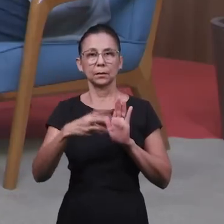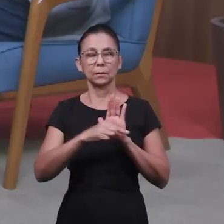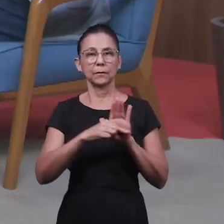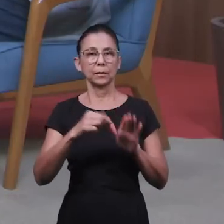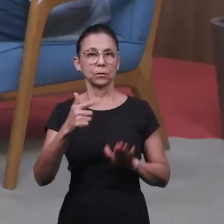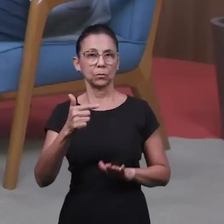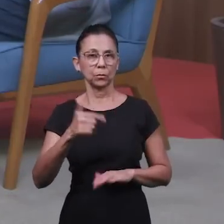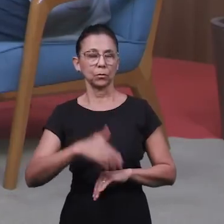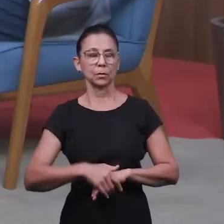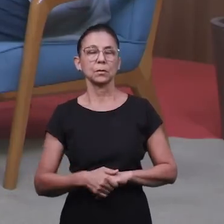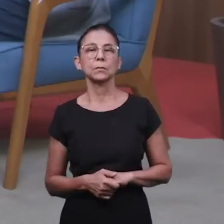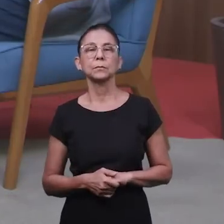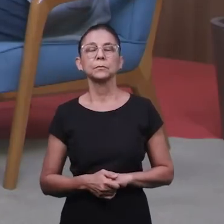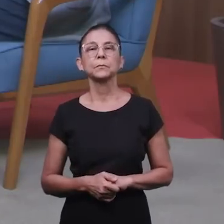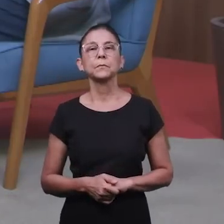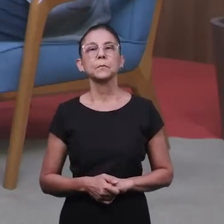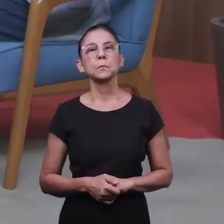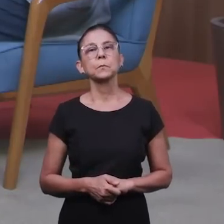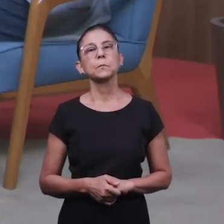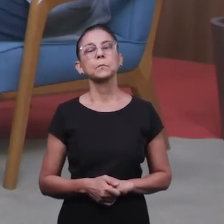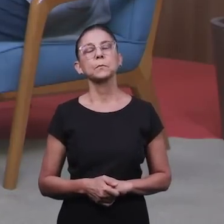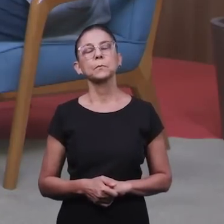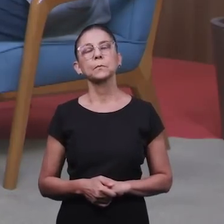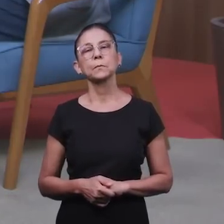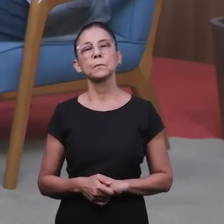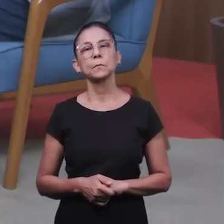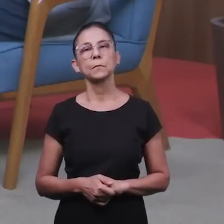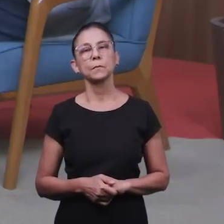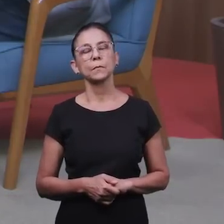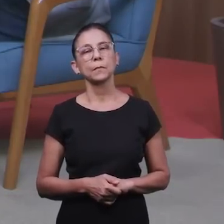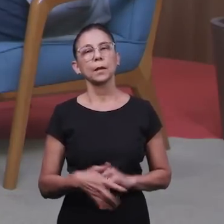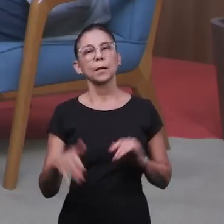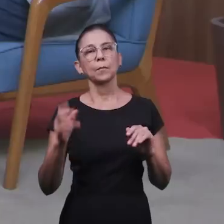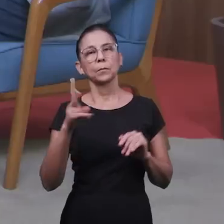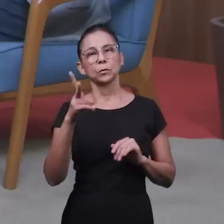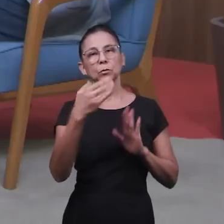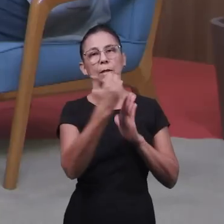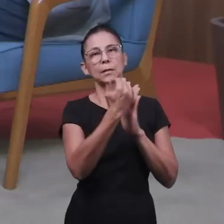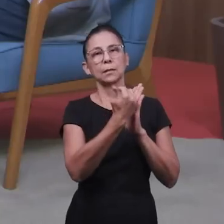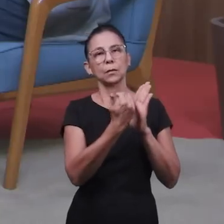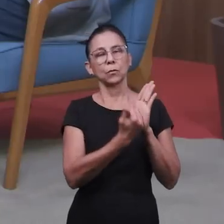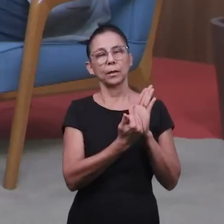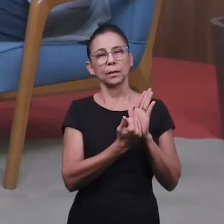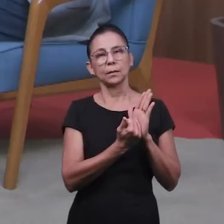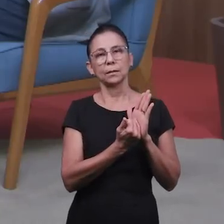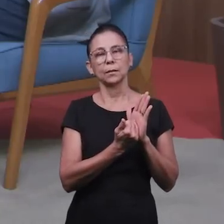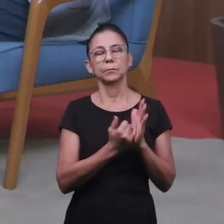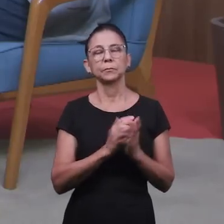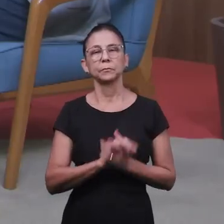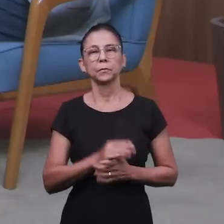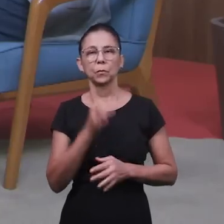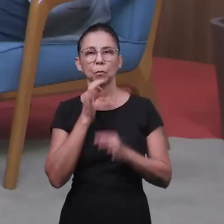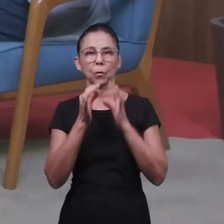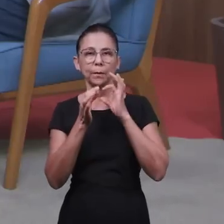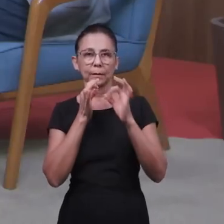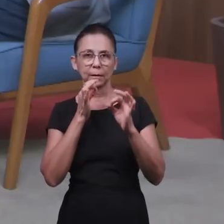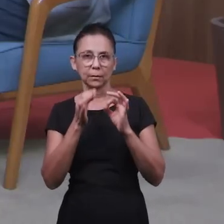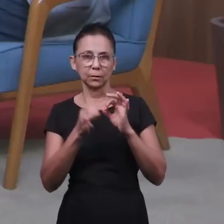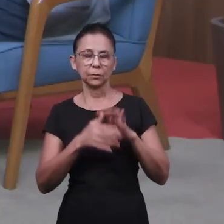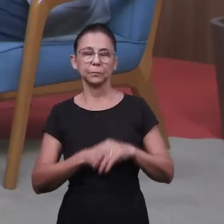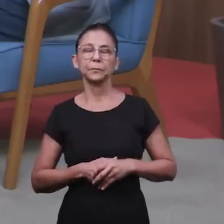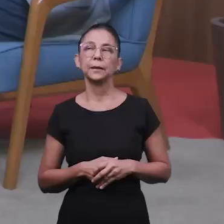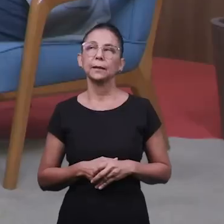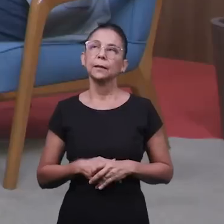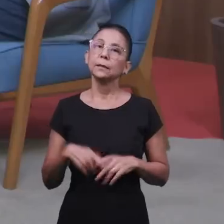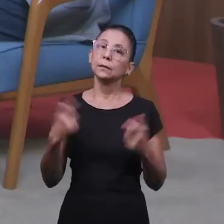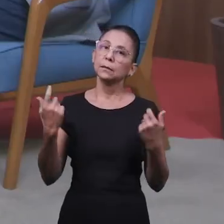gente sempre começa com Cantares para depois trazer um outro texto, para que na sequência vocês comentem um pouco sobre isso.